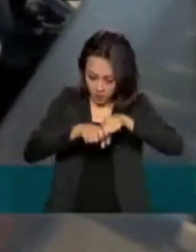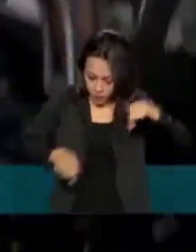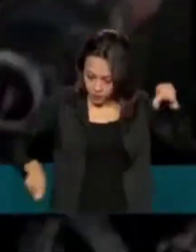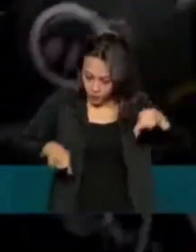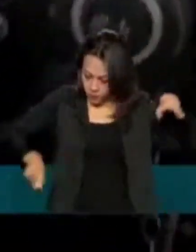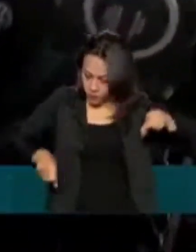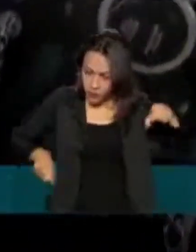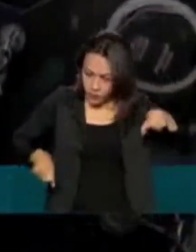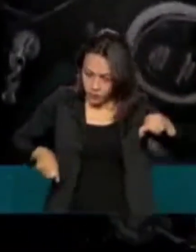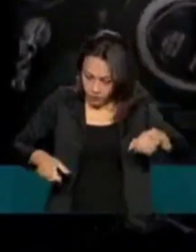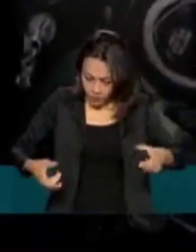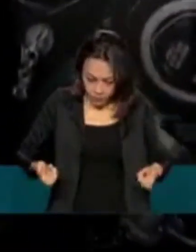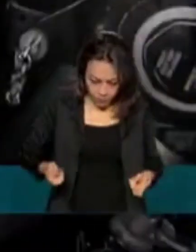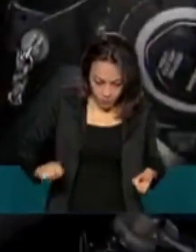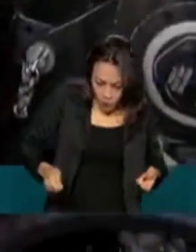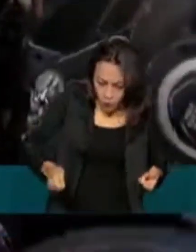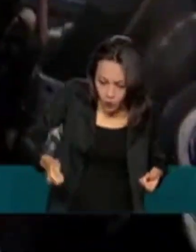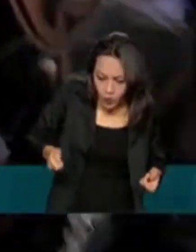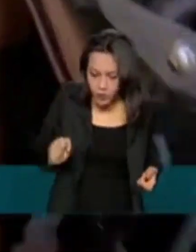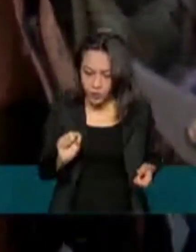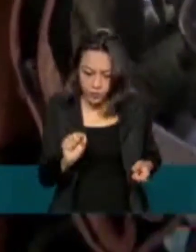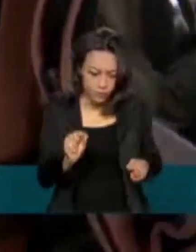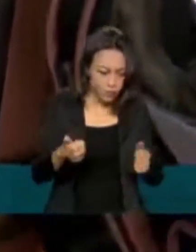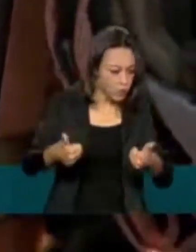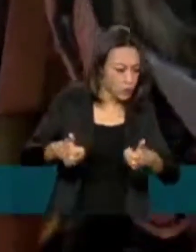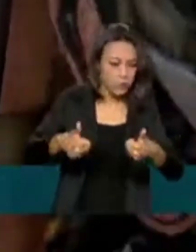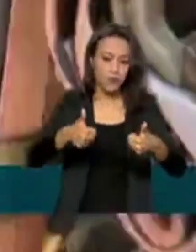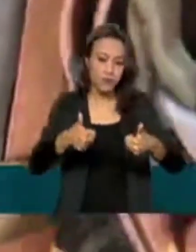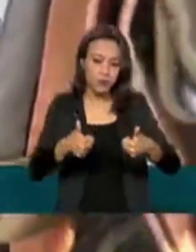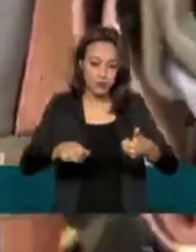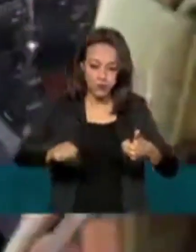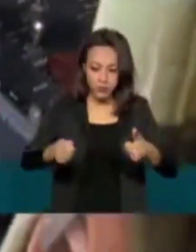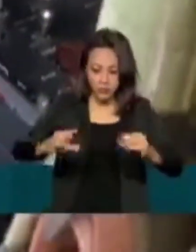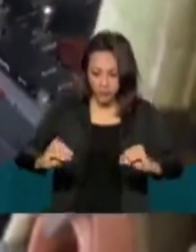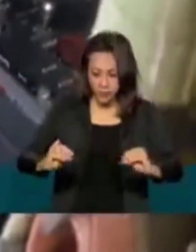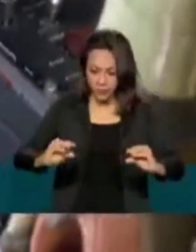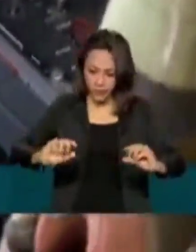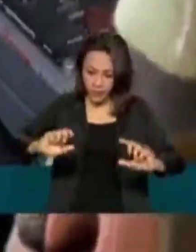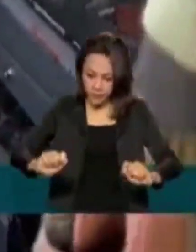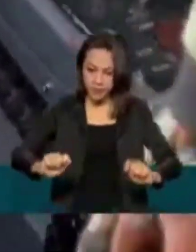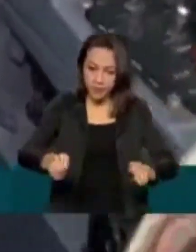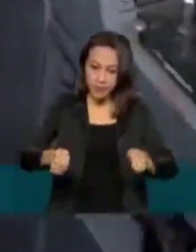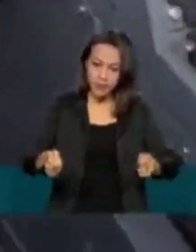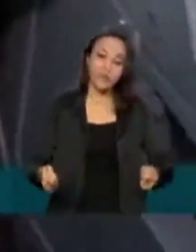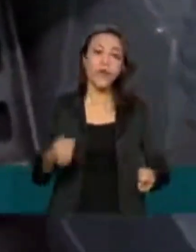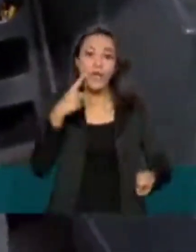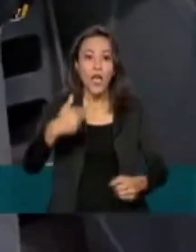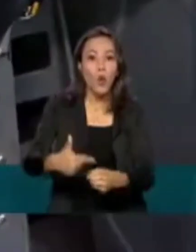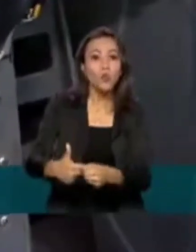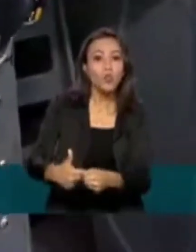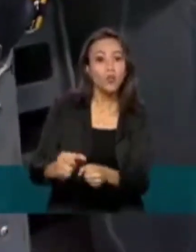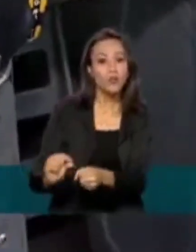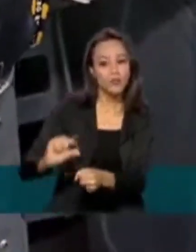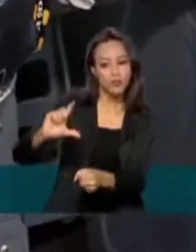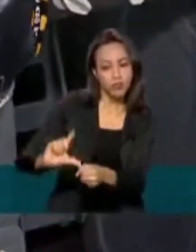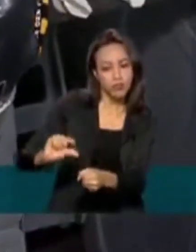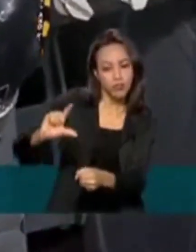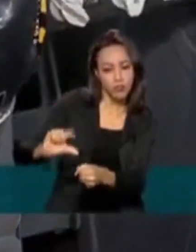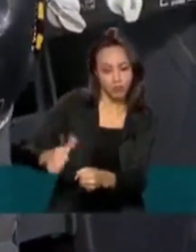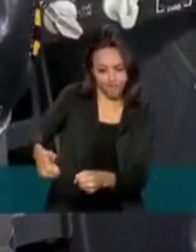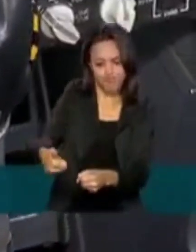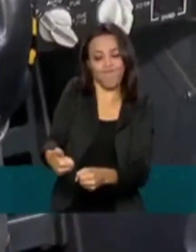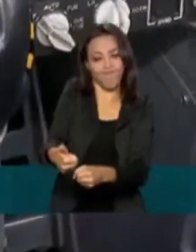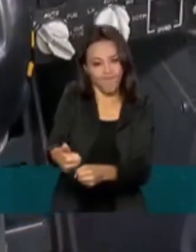esticadas, checo todos os botões, tudo desligado, desligado. Vou verificar a quantidade de combustível, está abastecida a